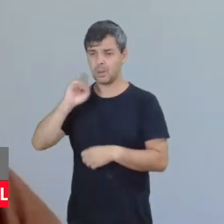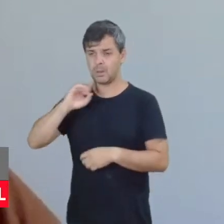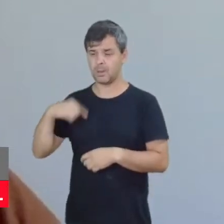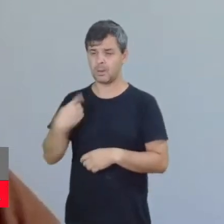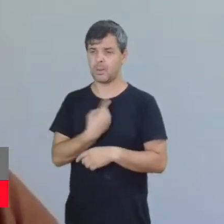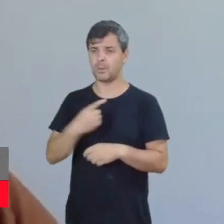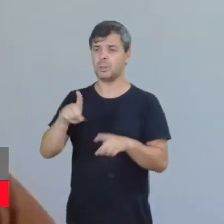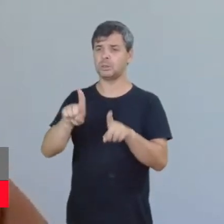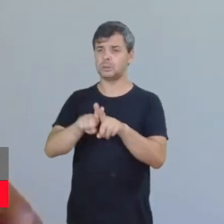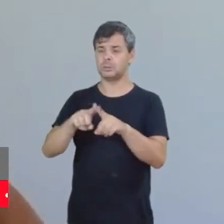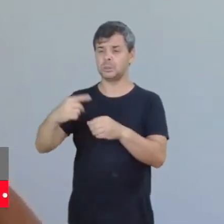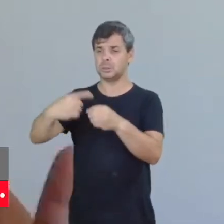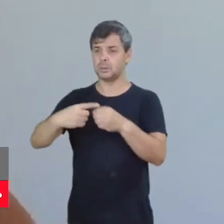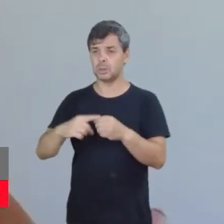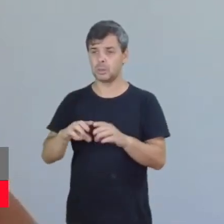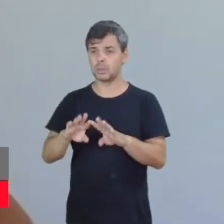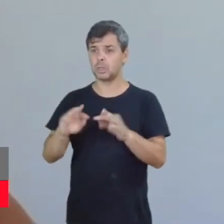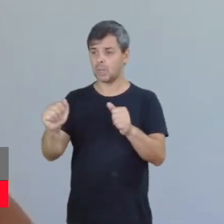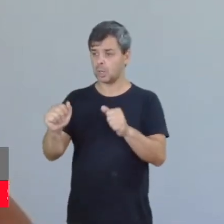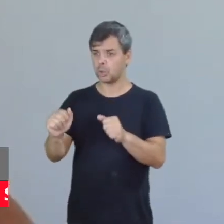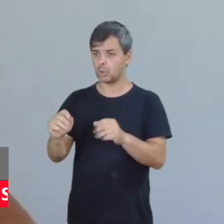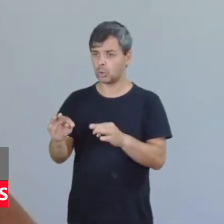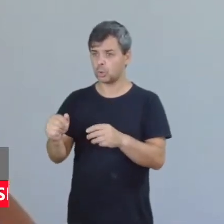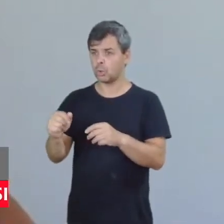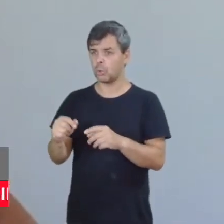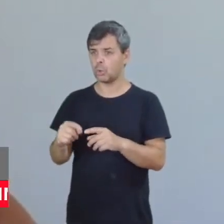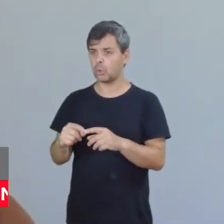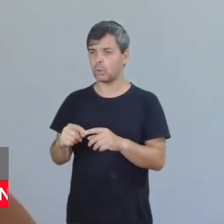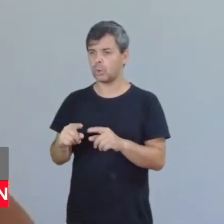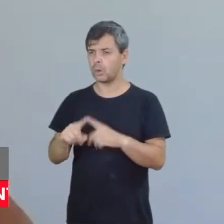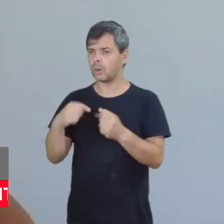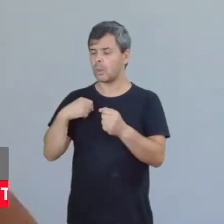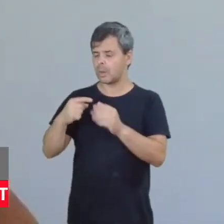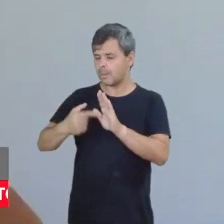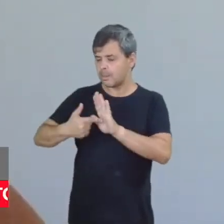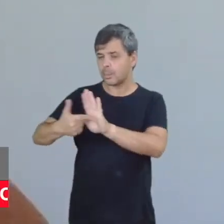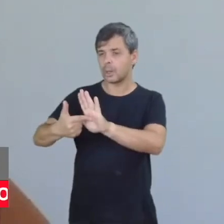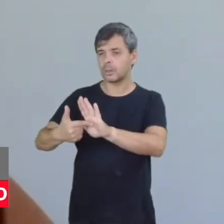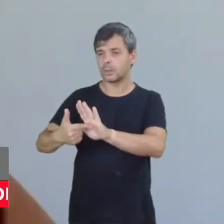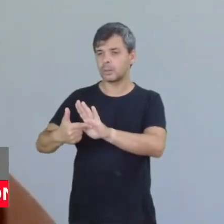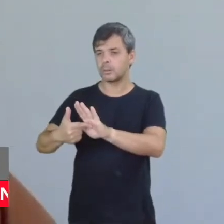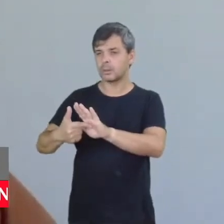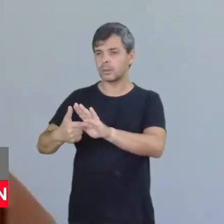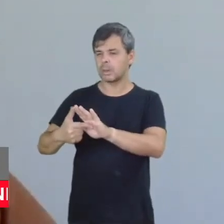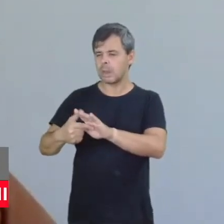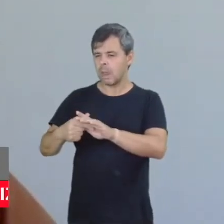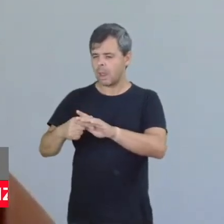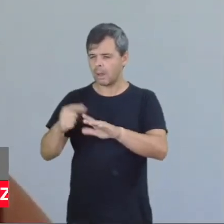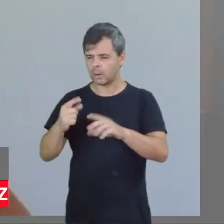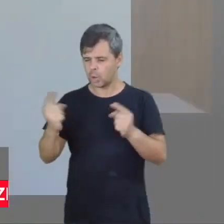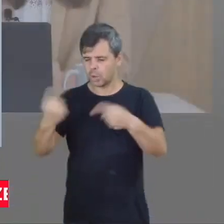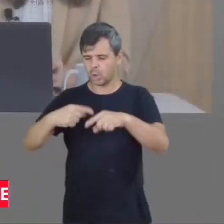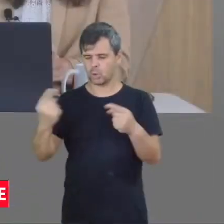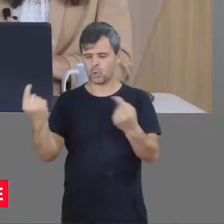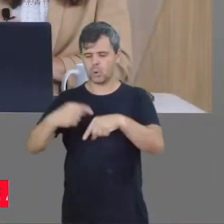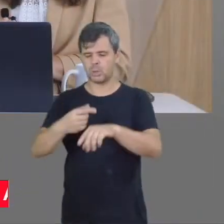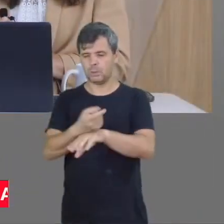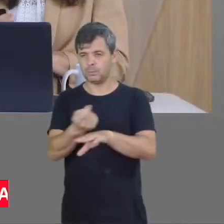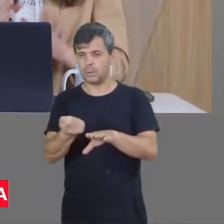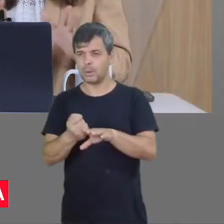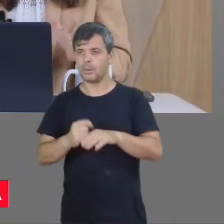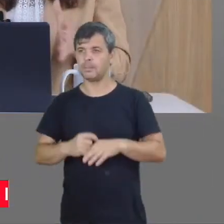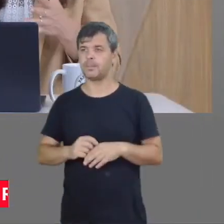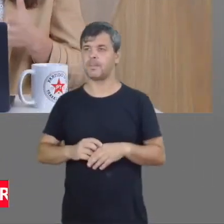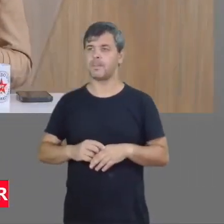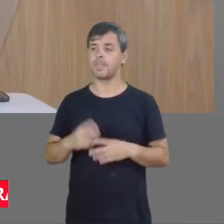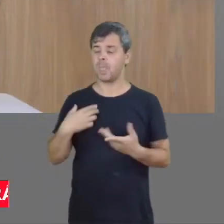nossas cidades. Já sai o card bonitinho na hora, pronto para postar e combater fake news.